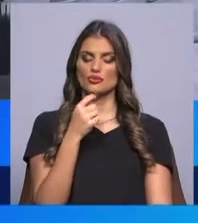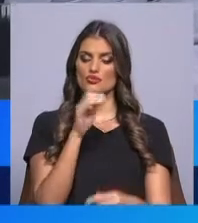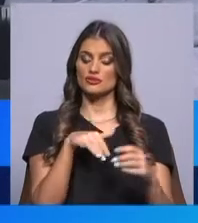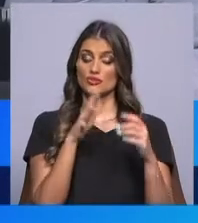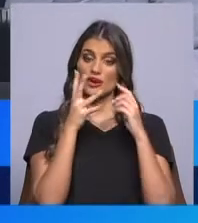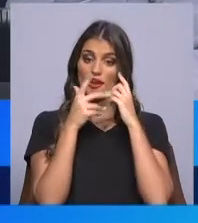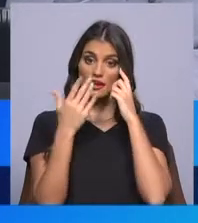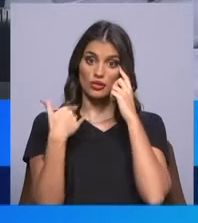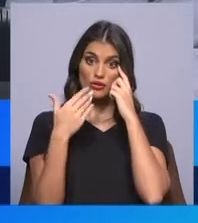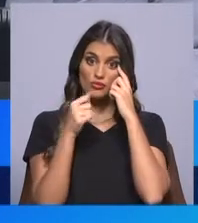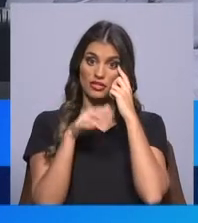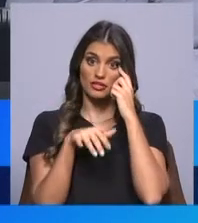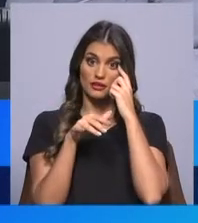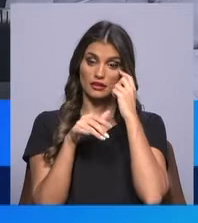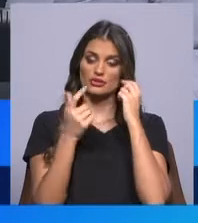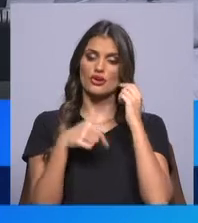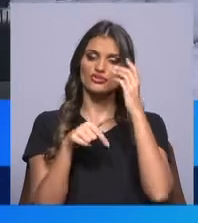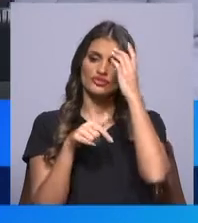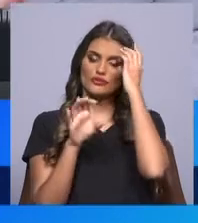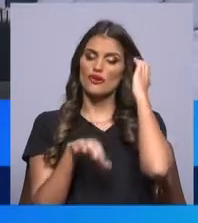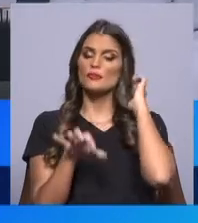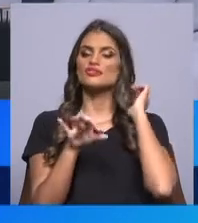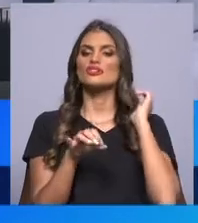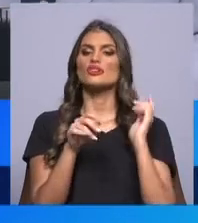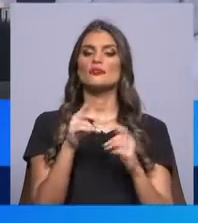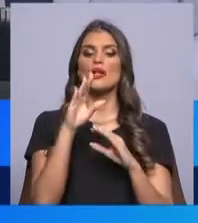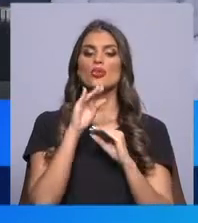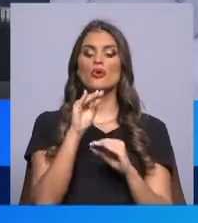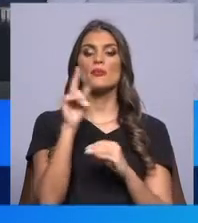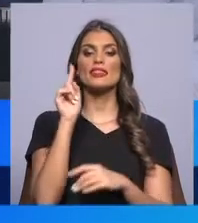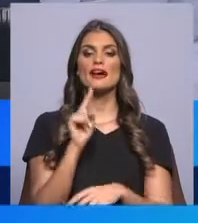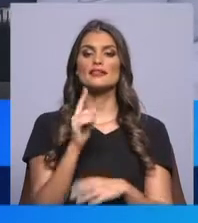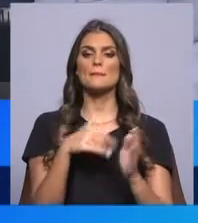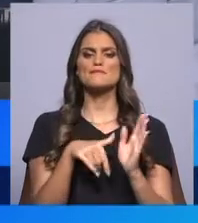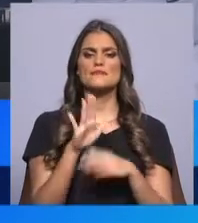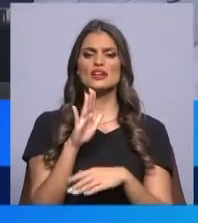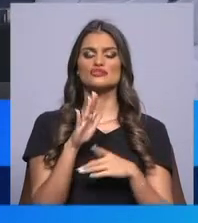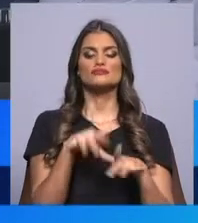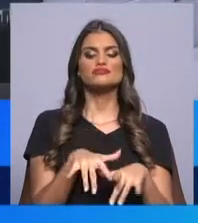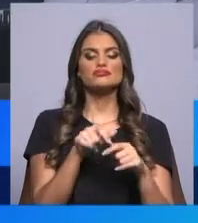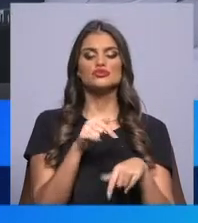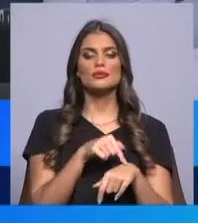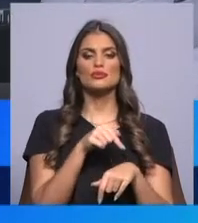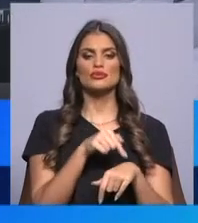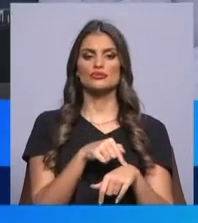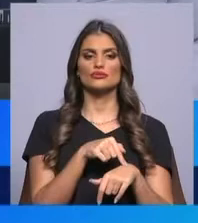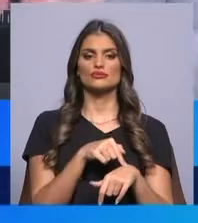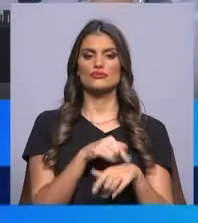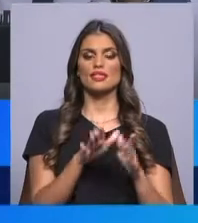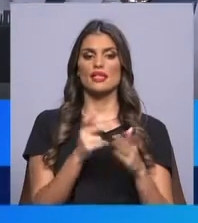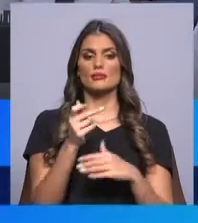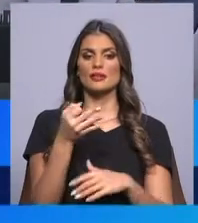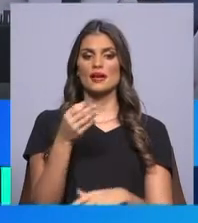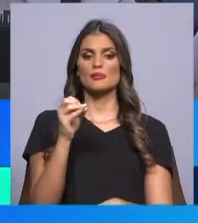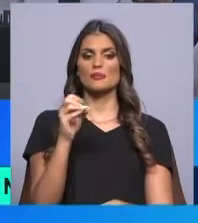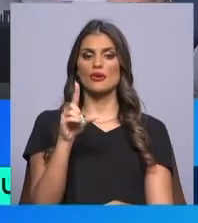calor para termos vulcanismo na Lua numa data muito mais avançada no tempo do que aquilo que foi dado pela Apolo. É